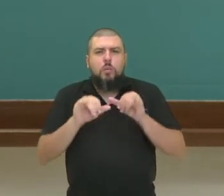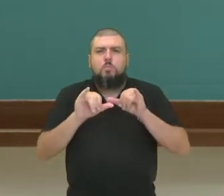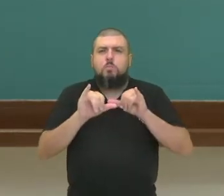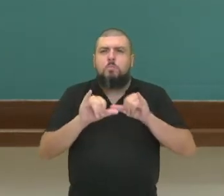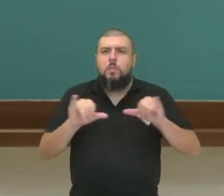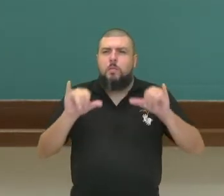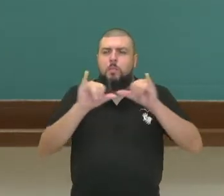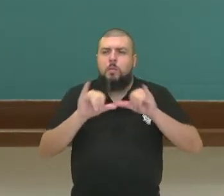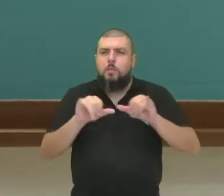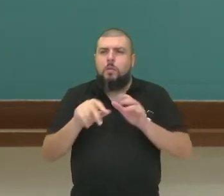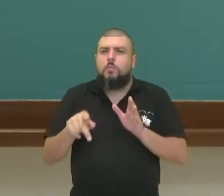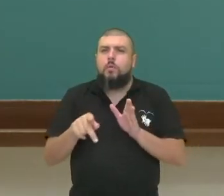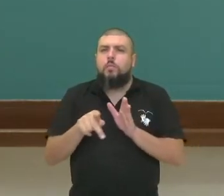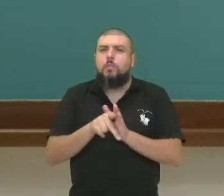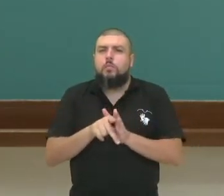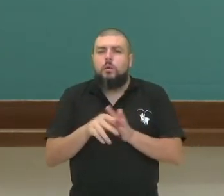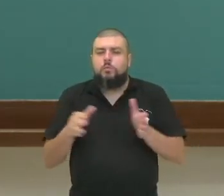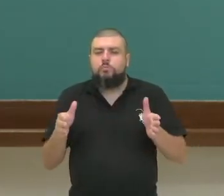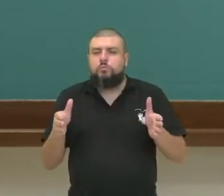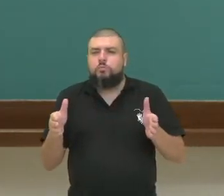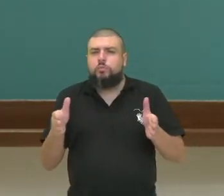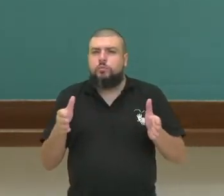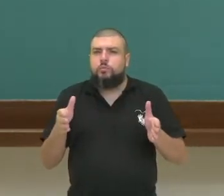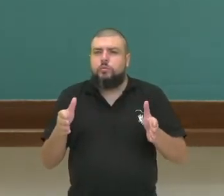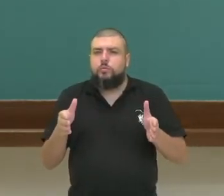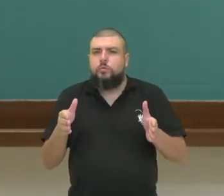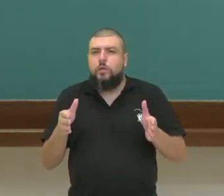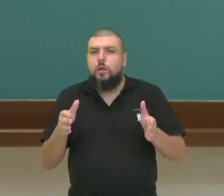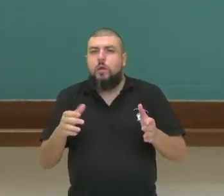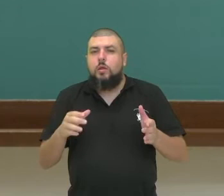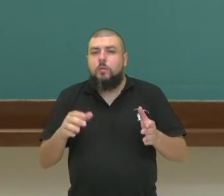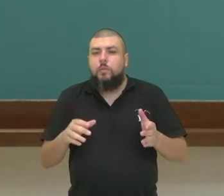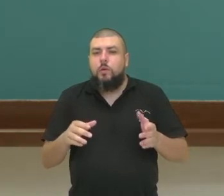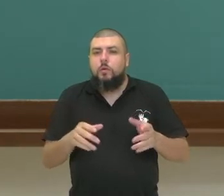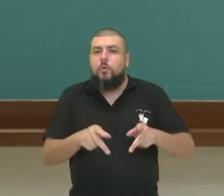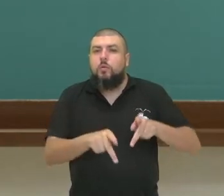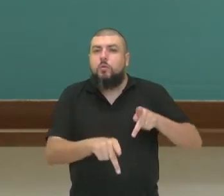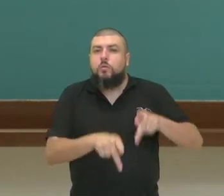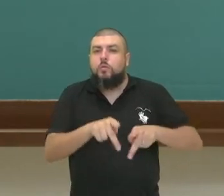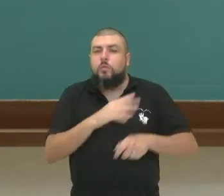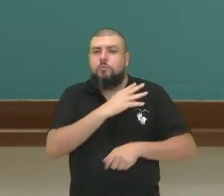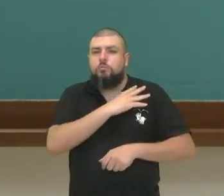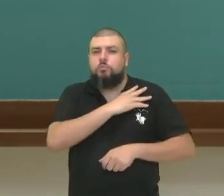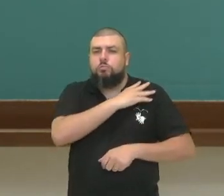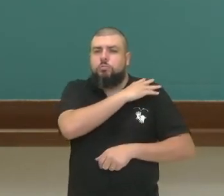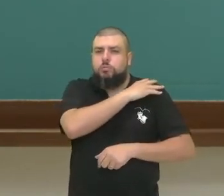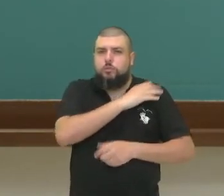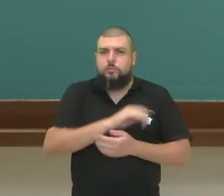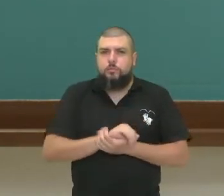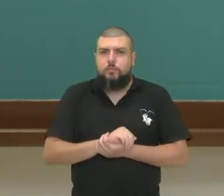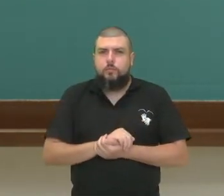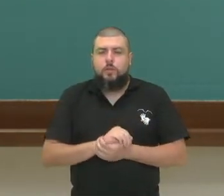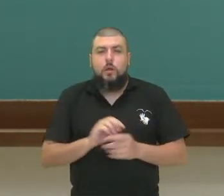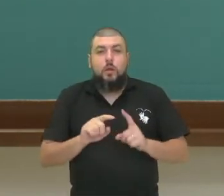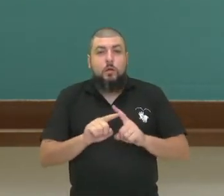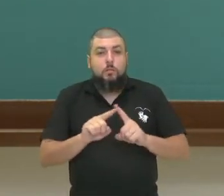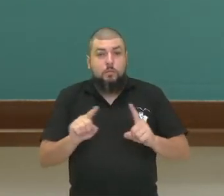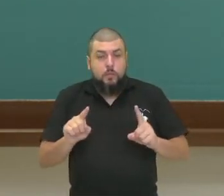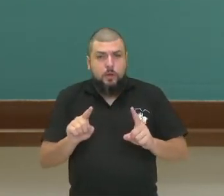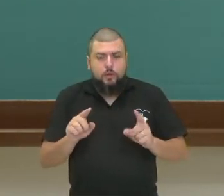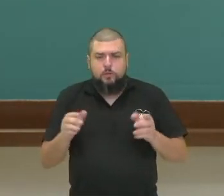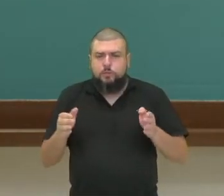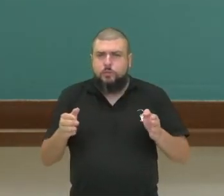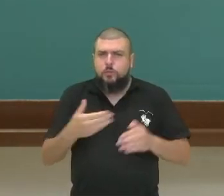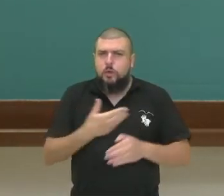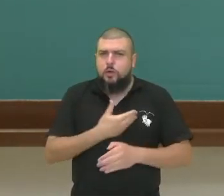todo governo faz. Todo governo tem o direito de fazer propaganda dos seus grandes feitos. Porém, durante o período do governo Médici,